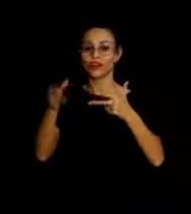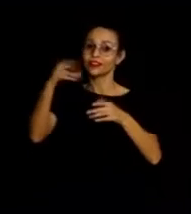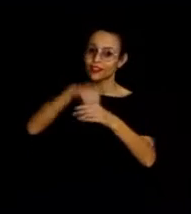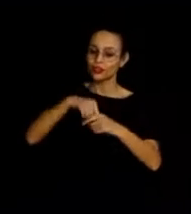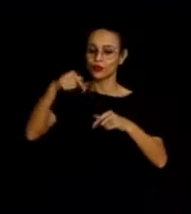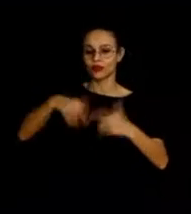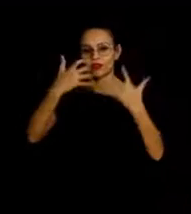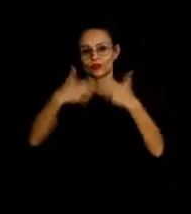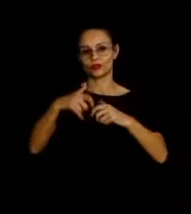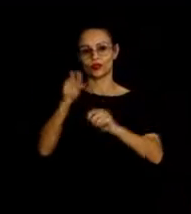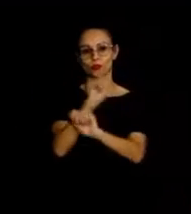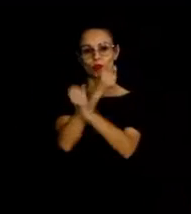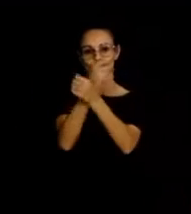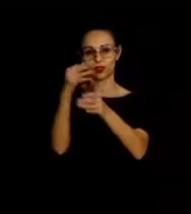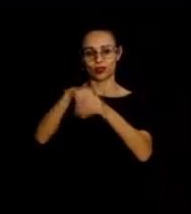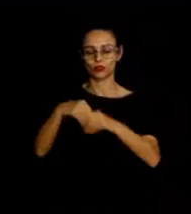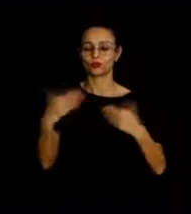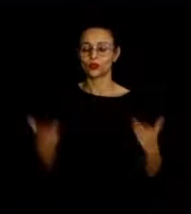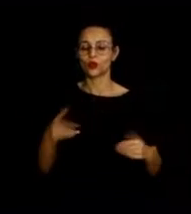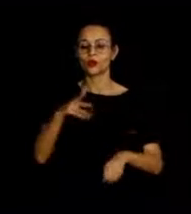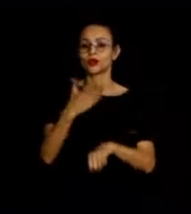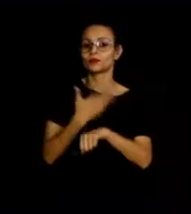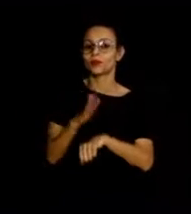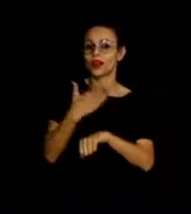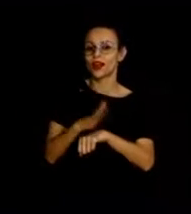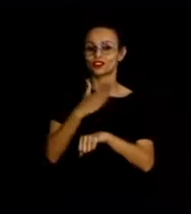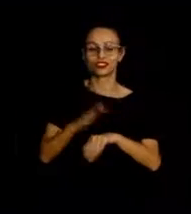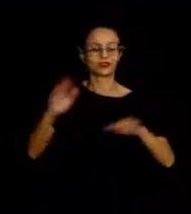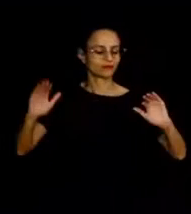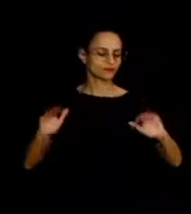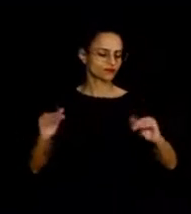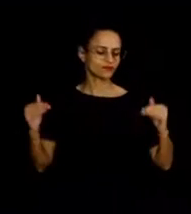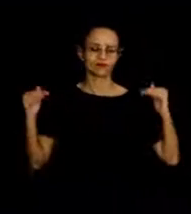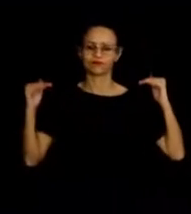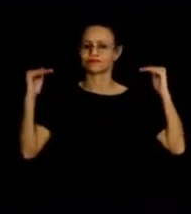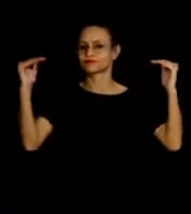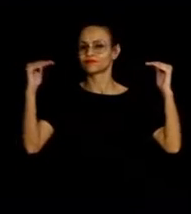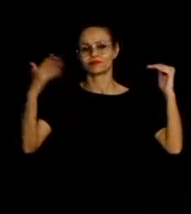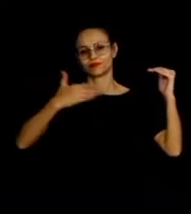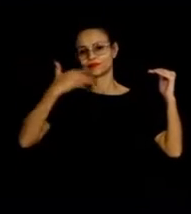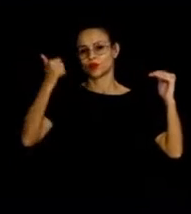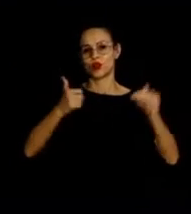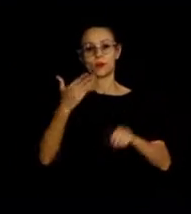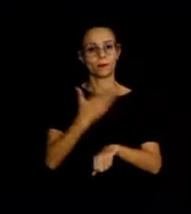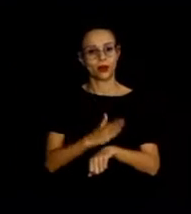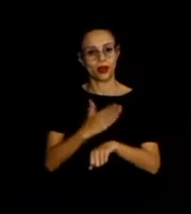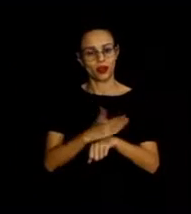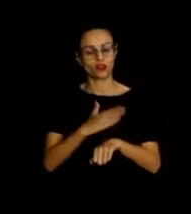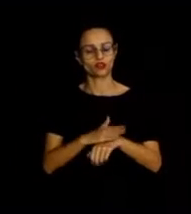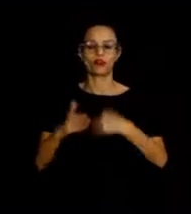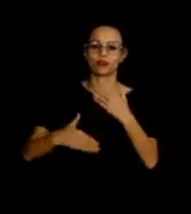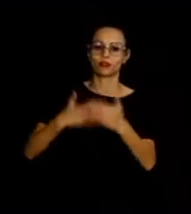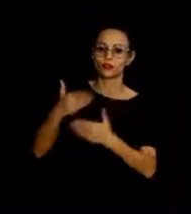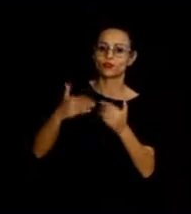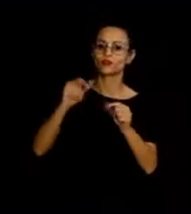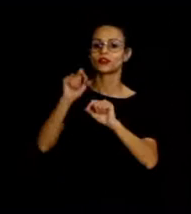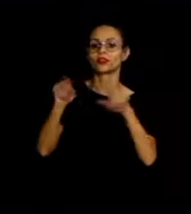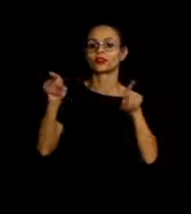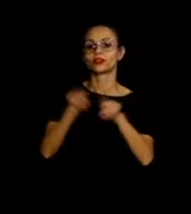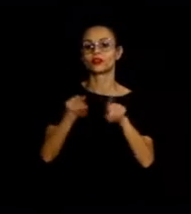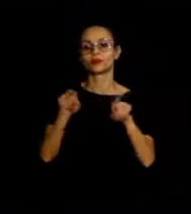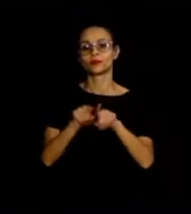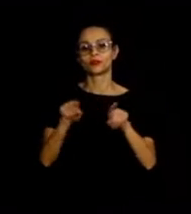de direito o que eleva a prática ao nível extraordinário né prática que é desenvolvida lá no